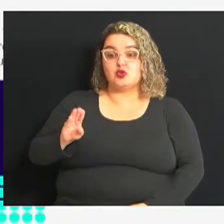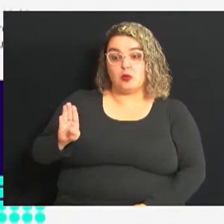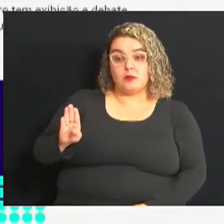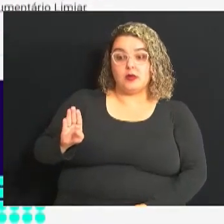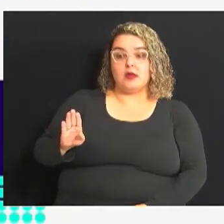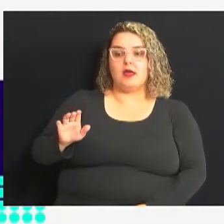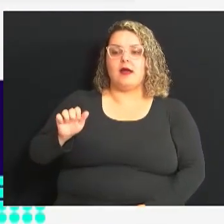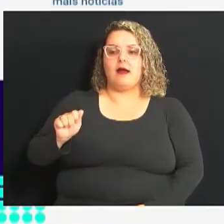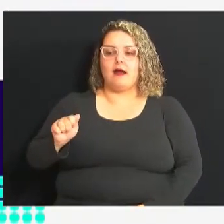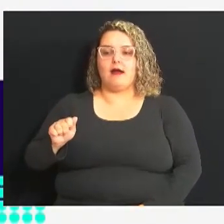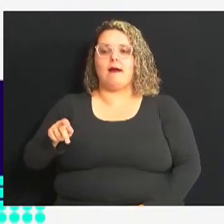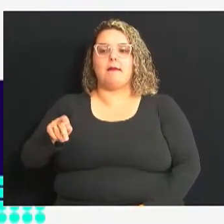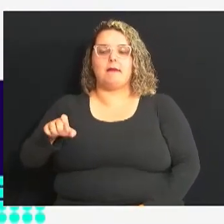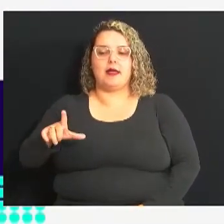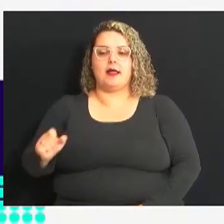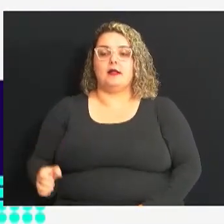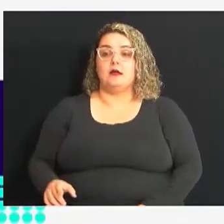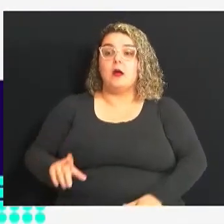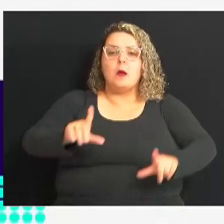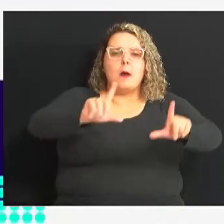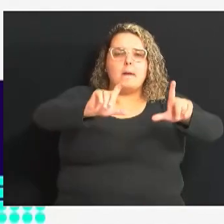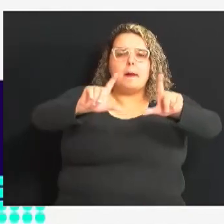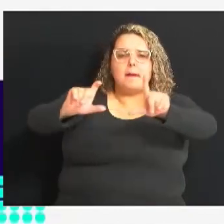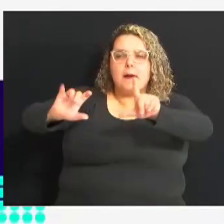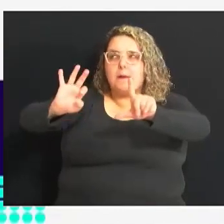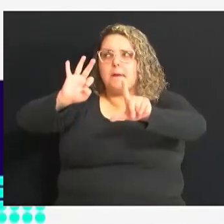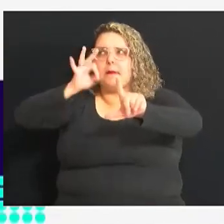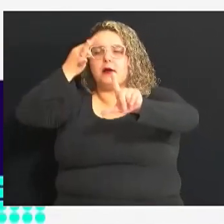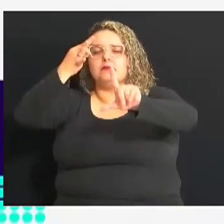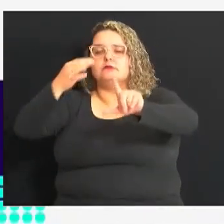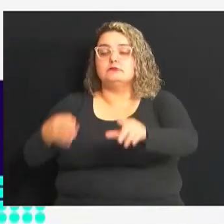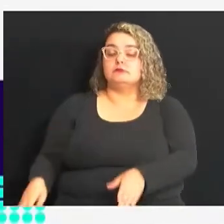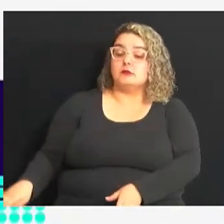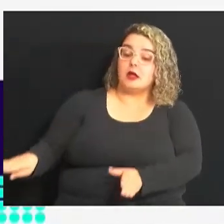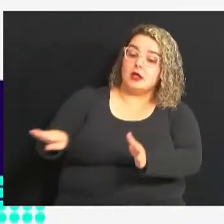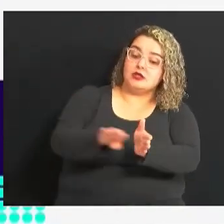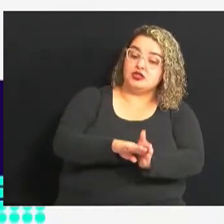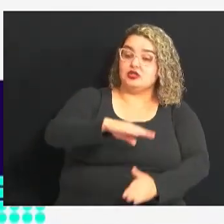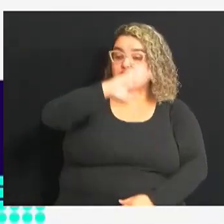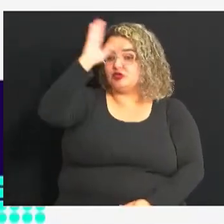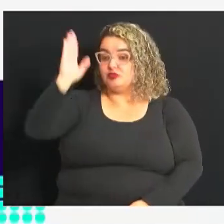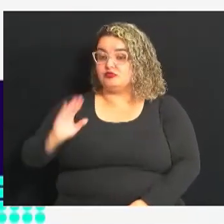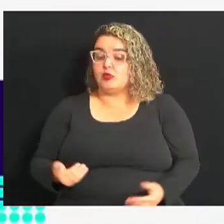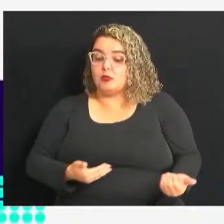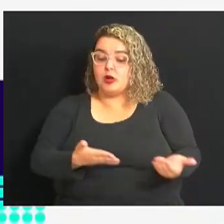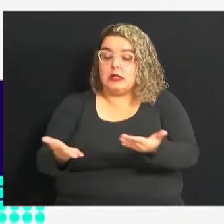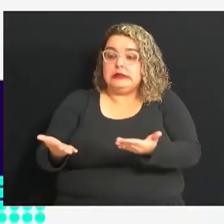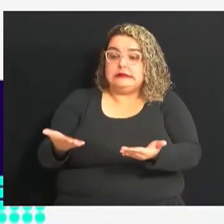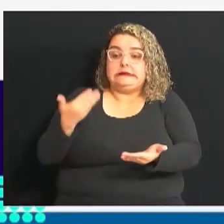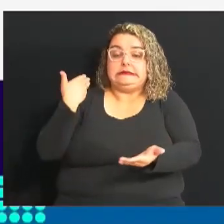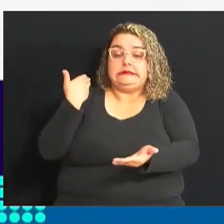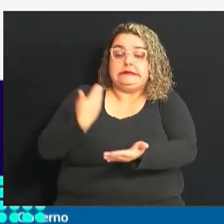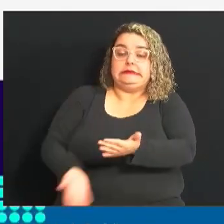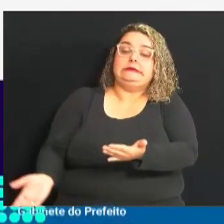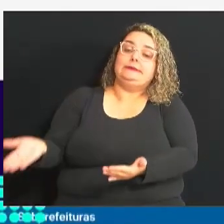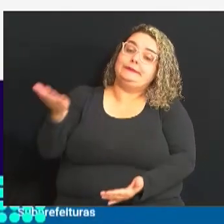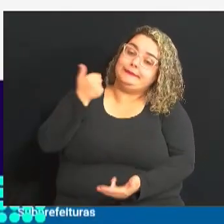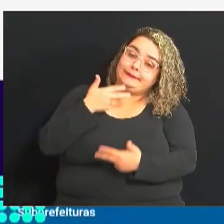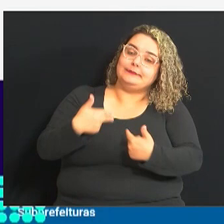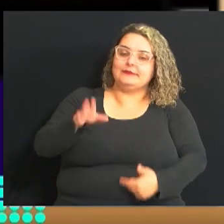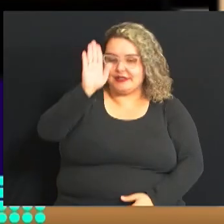fotógrafa francesa que traz para o Brasil projeto que aborda a questão do desperdício de alimentos. É de